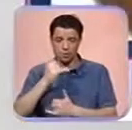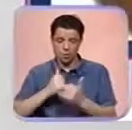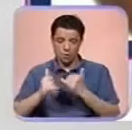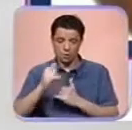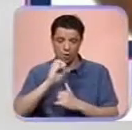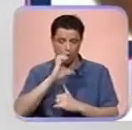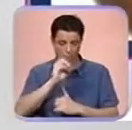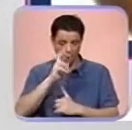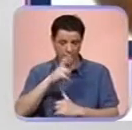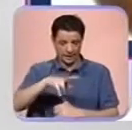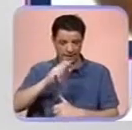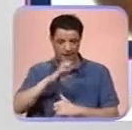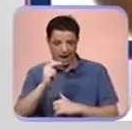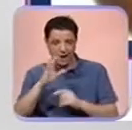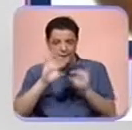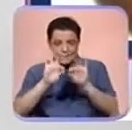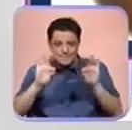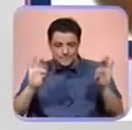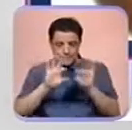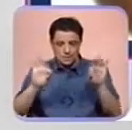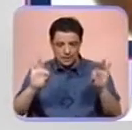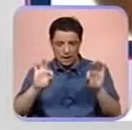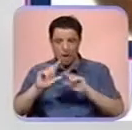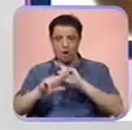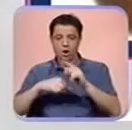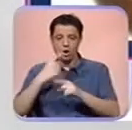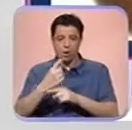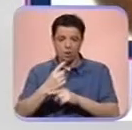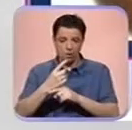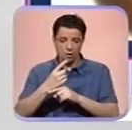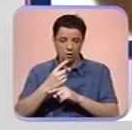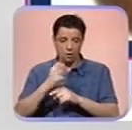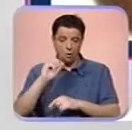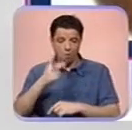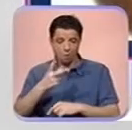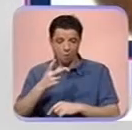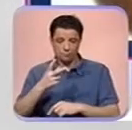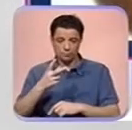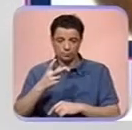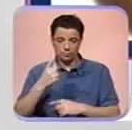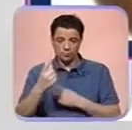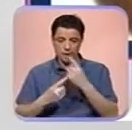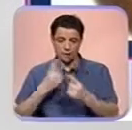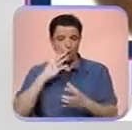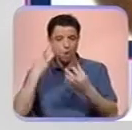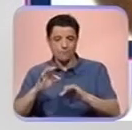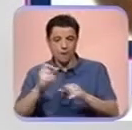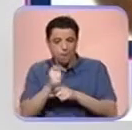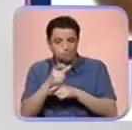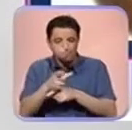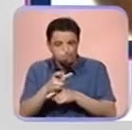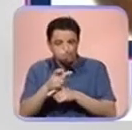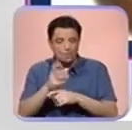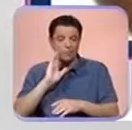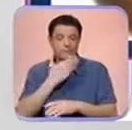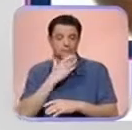é fina ou quando a graduação é tão alta que mesmo com uma córnea normal ou espessa tem que a correção